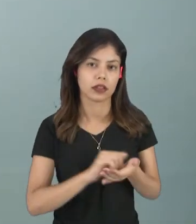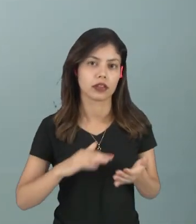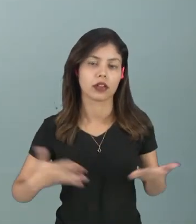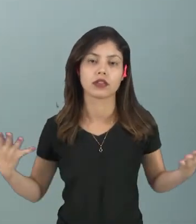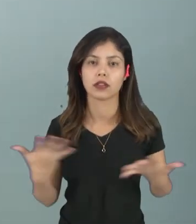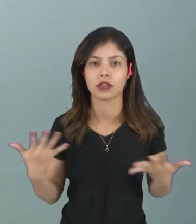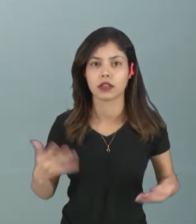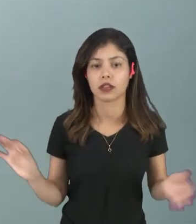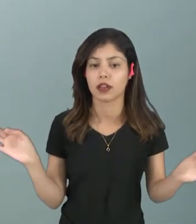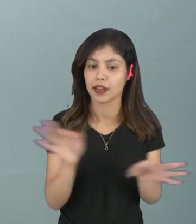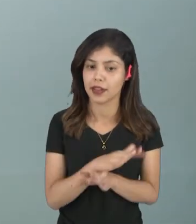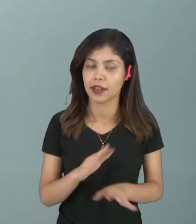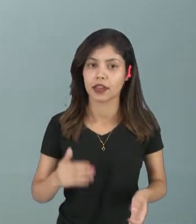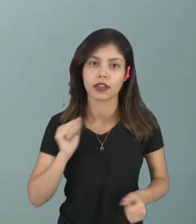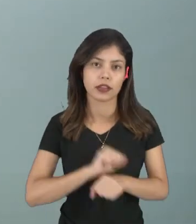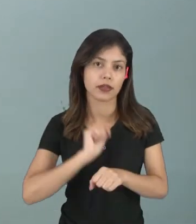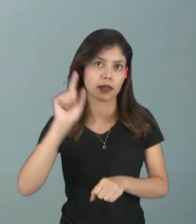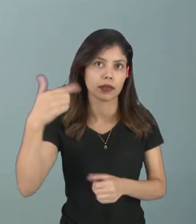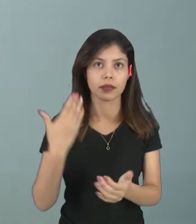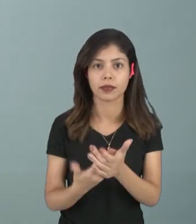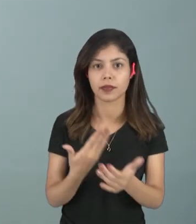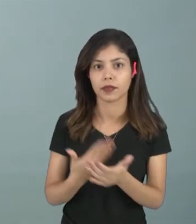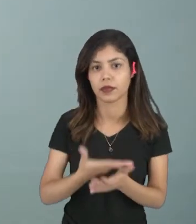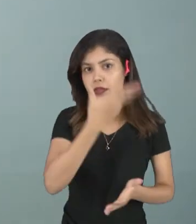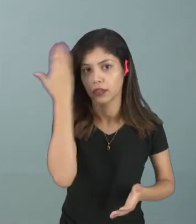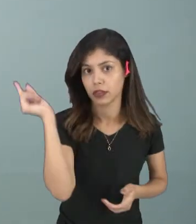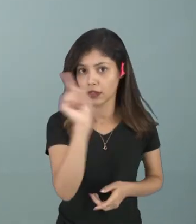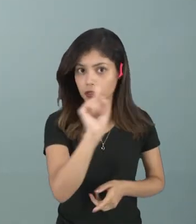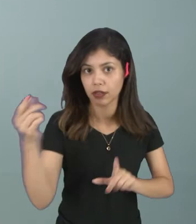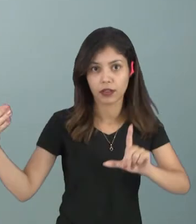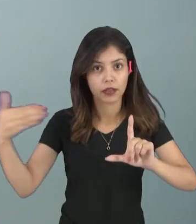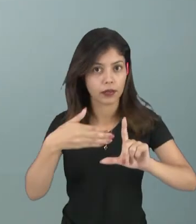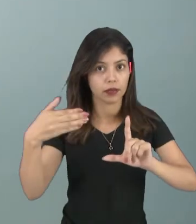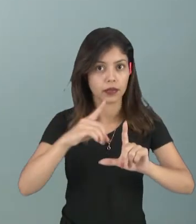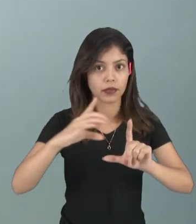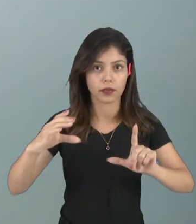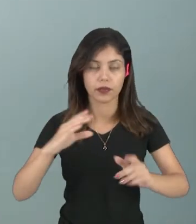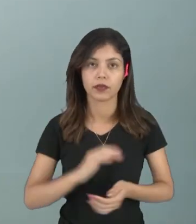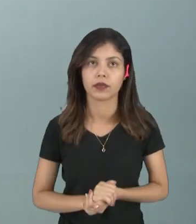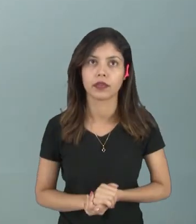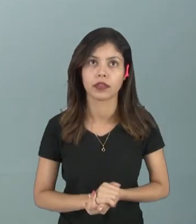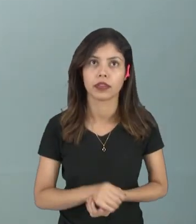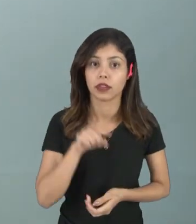A gente fica por aqui e te aguardo na próxima aula. Não esqueça de acessar a plataforma Eduque, para